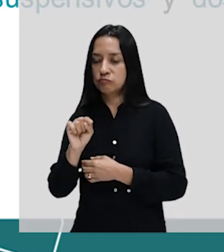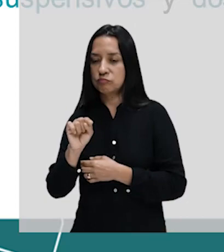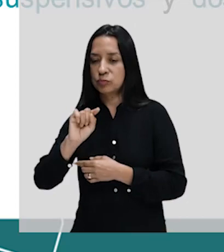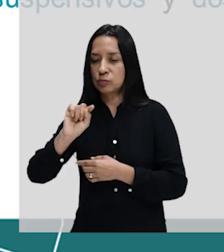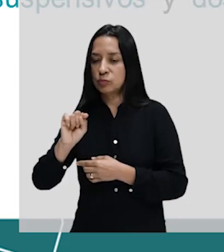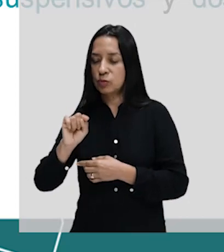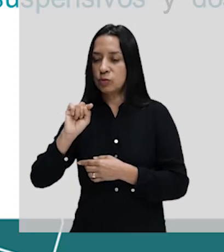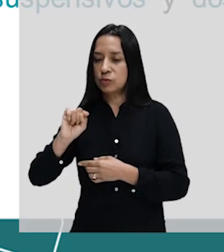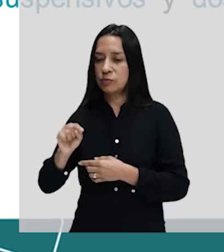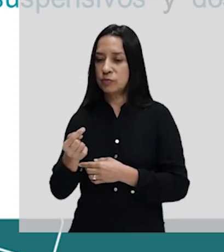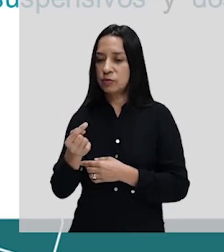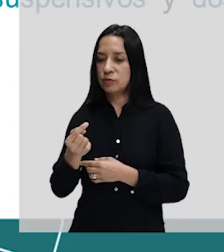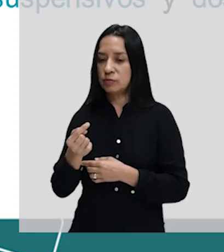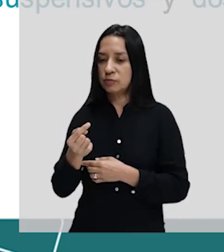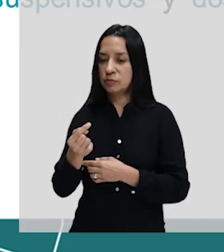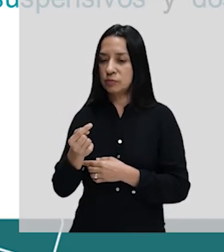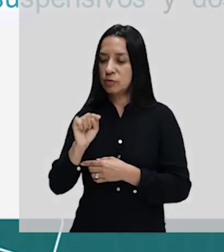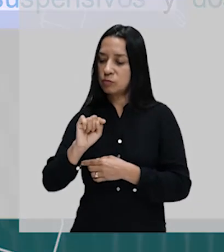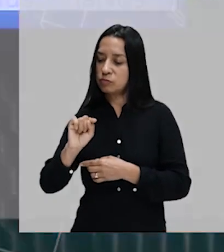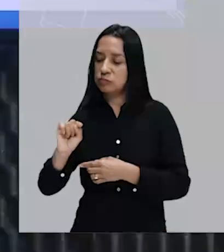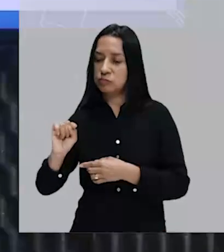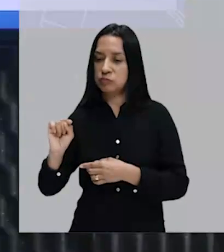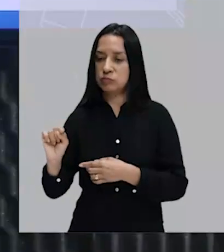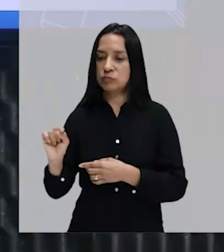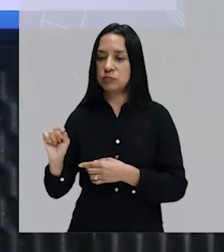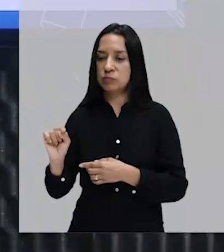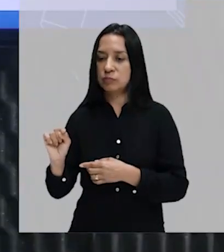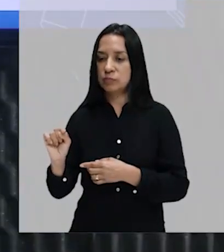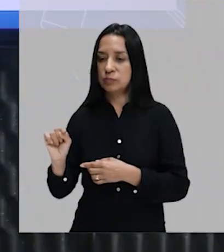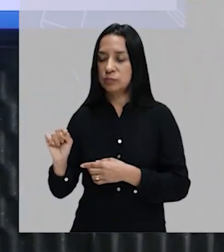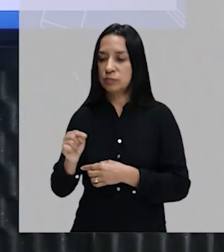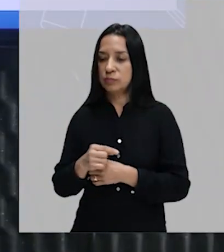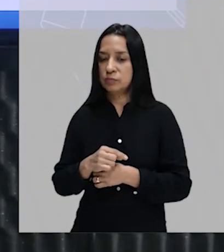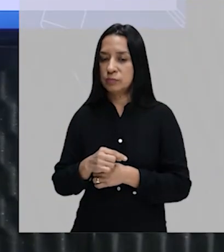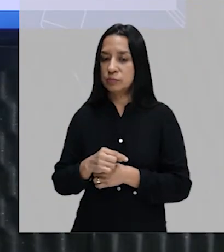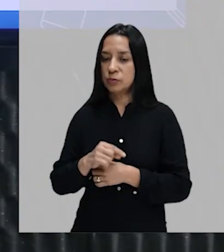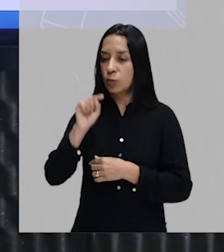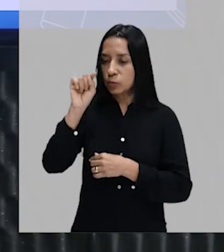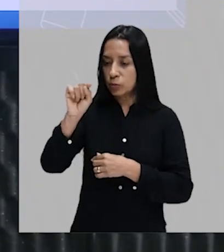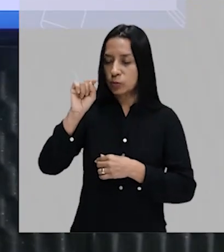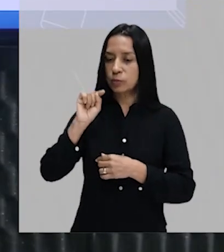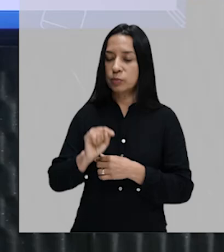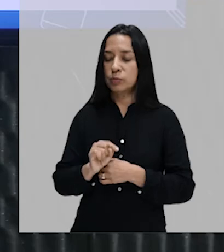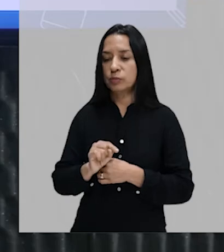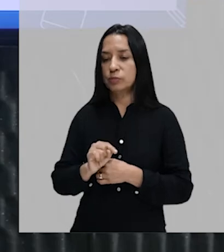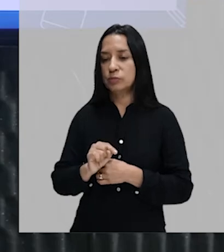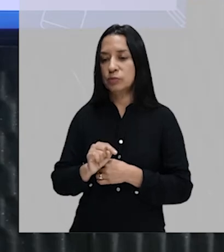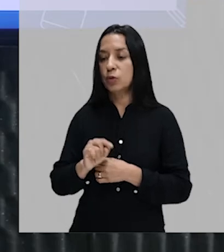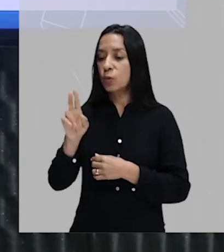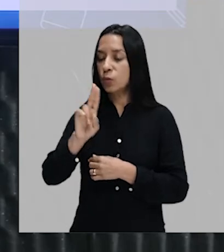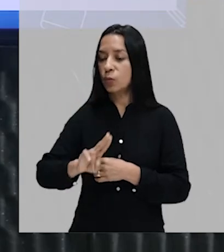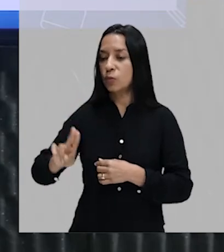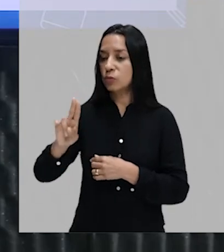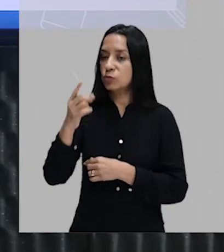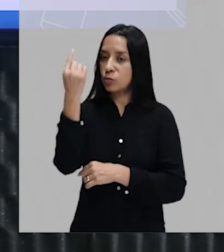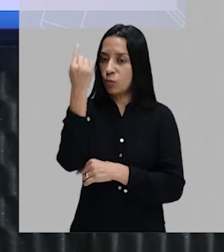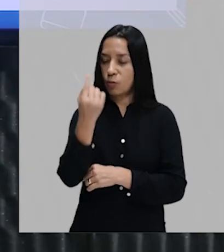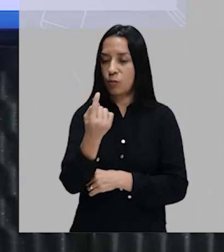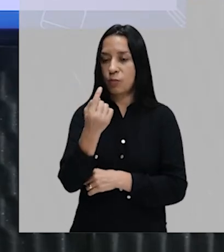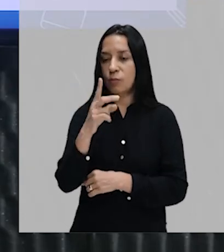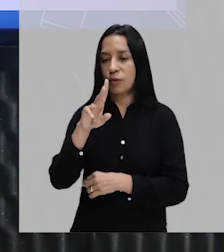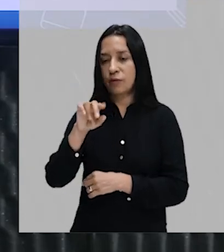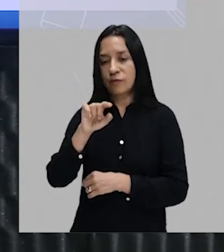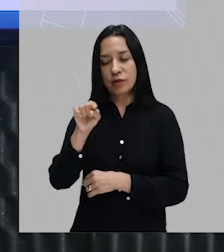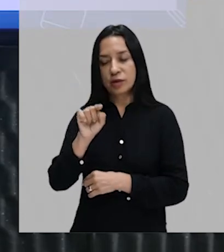vírgula, pontos suspensivos, que é o reticências, e 2 pontos. Então, eu geralmente utilizo uma única